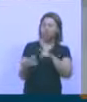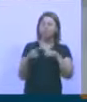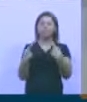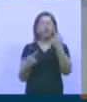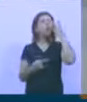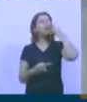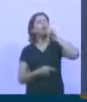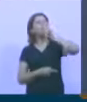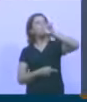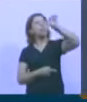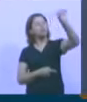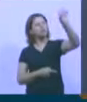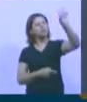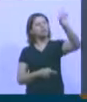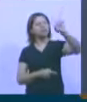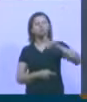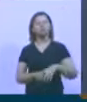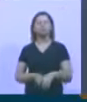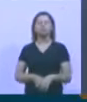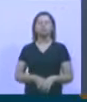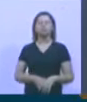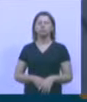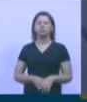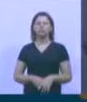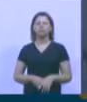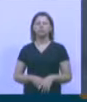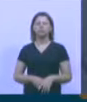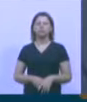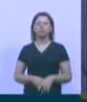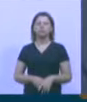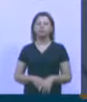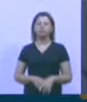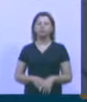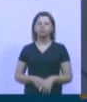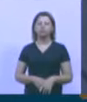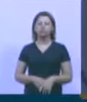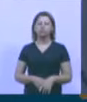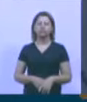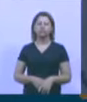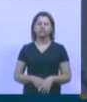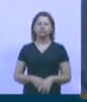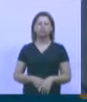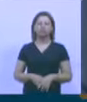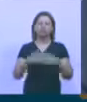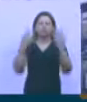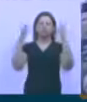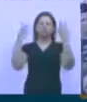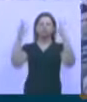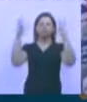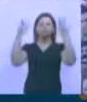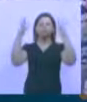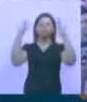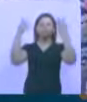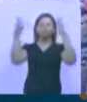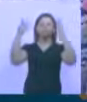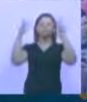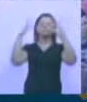de Deus. And I said, you will not die at the age of 55.